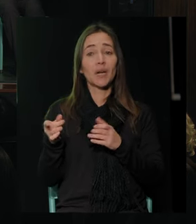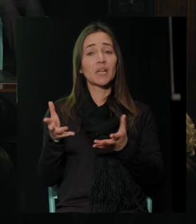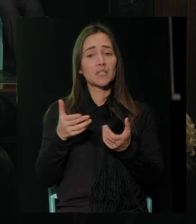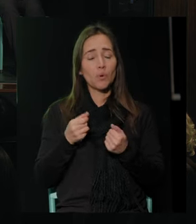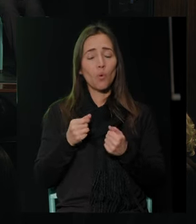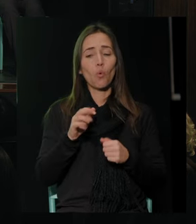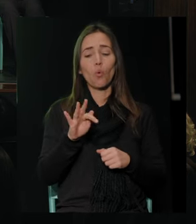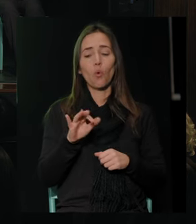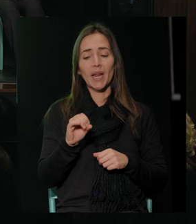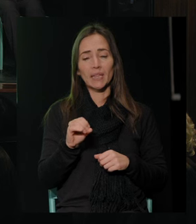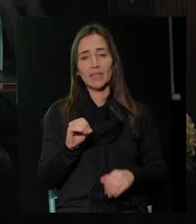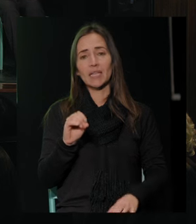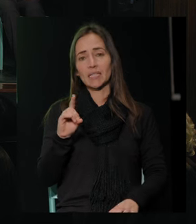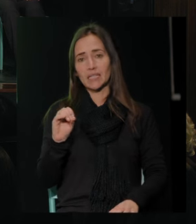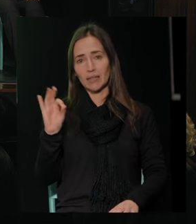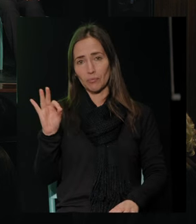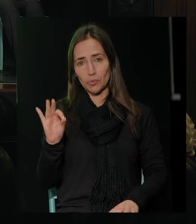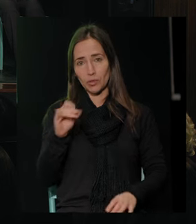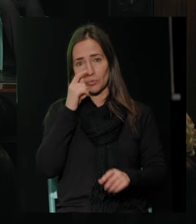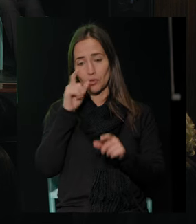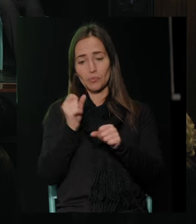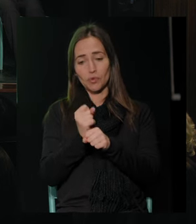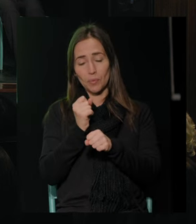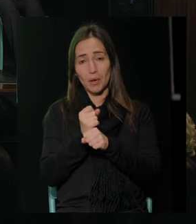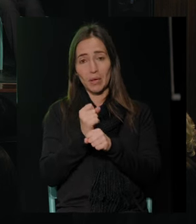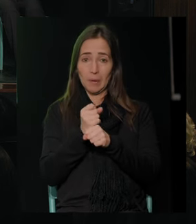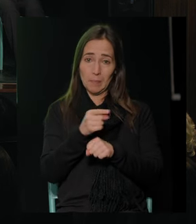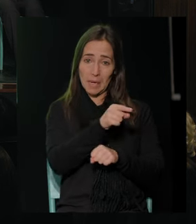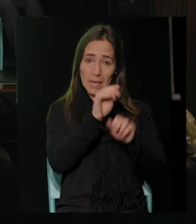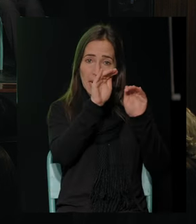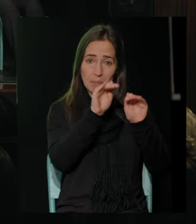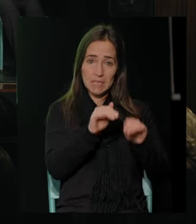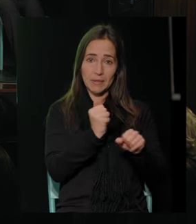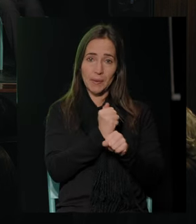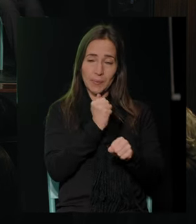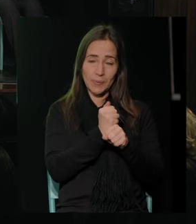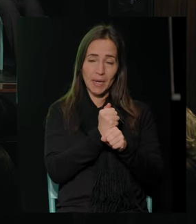40 a 50% dos trabalhadores para trabalharem também nesse armazém. Conheci inclusivamente